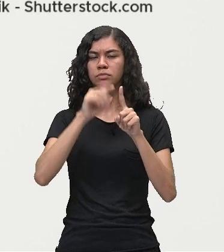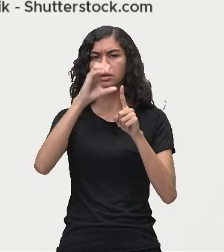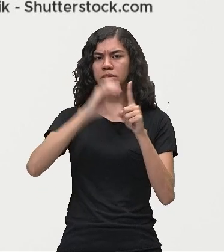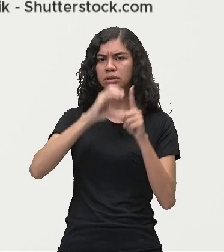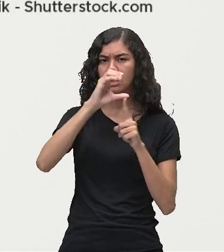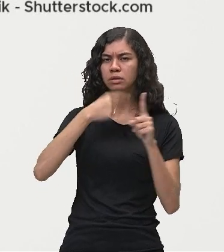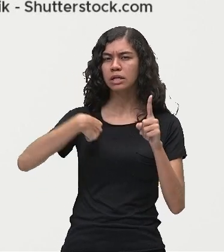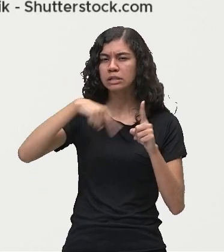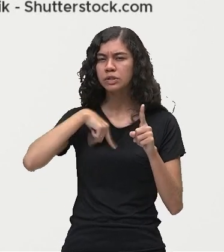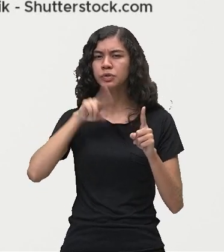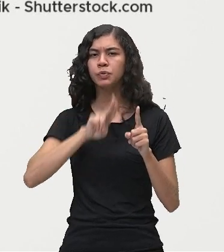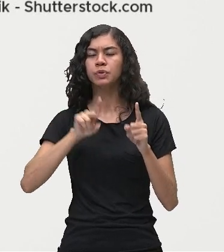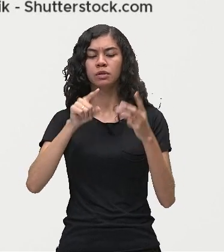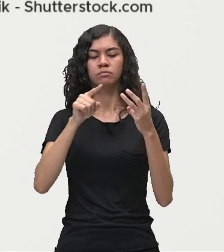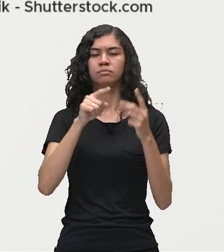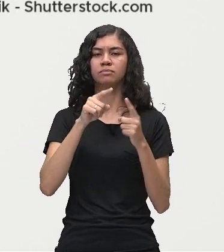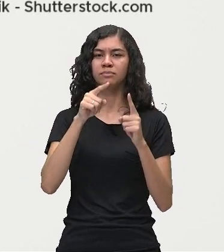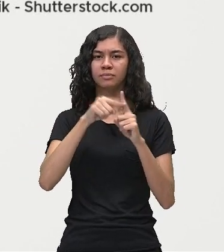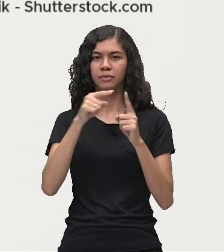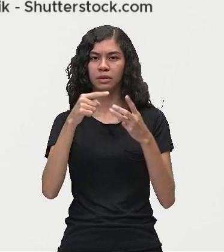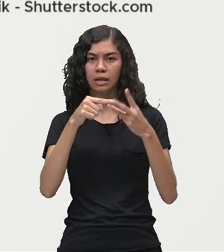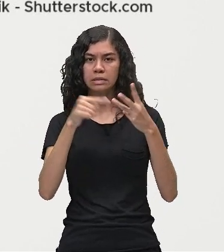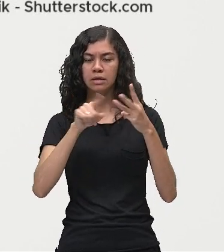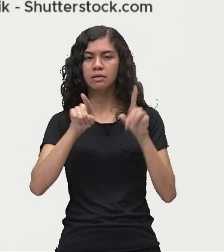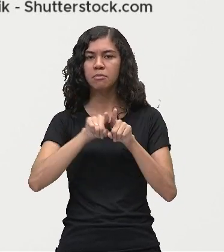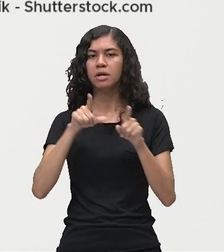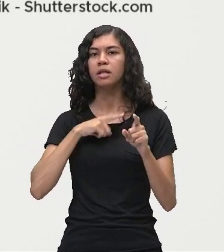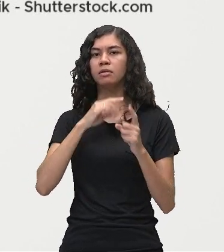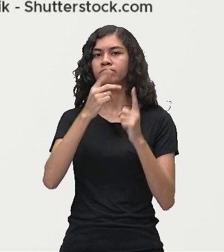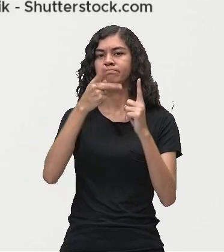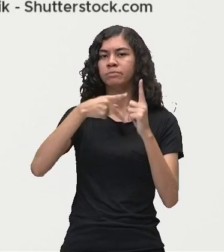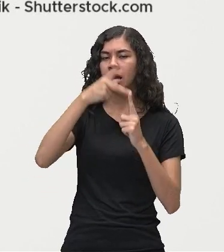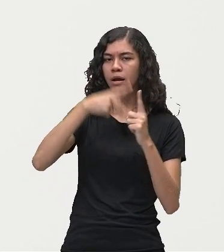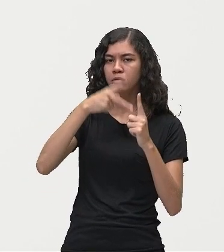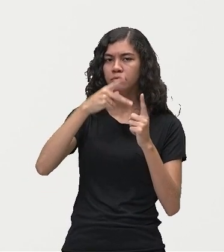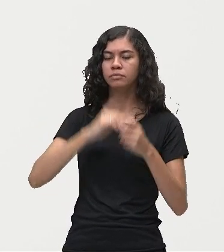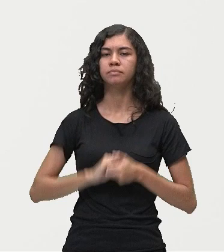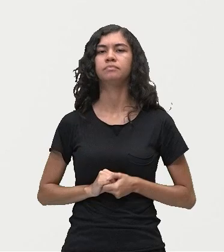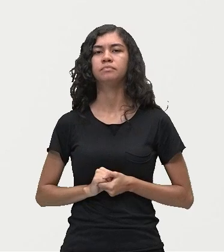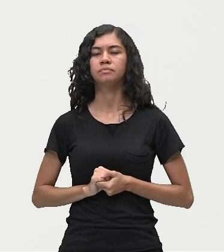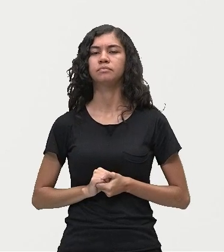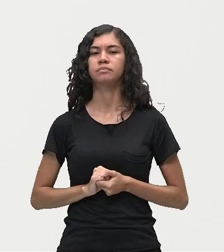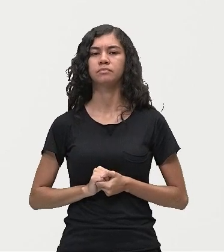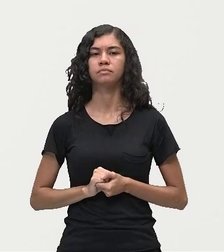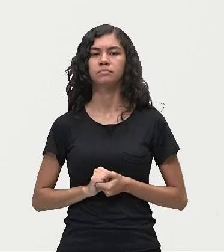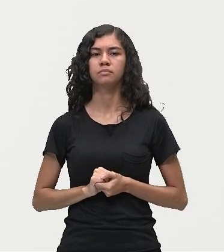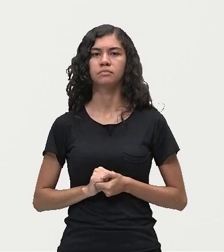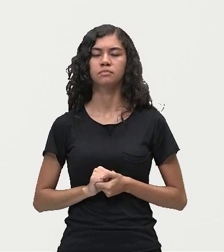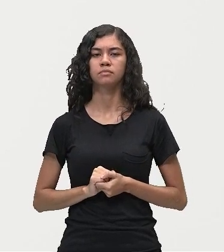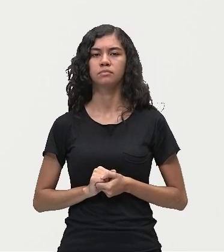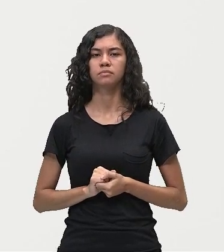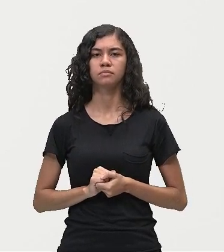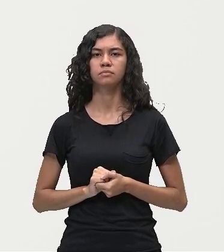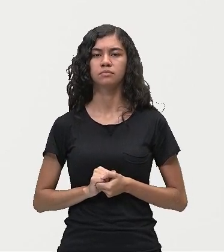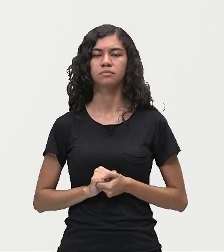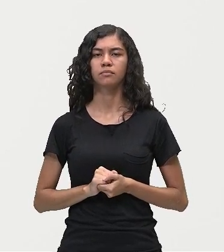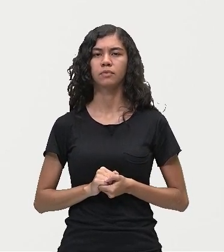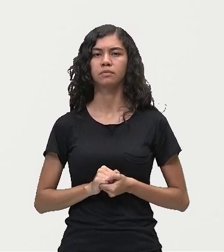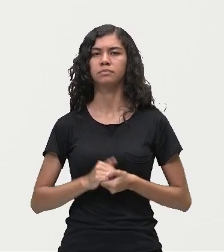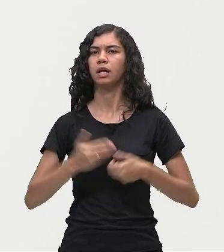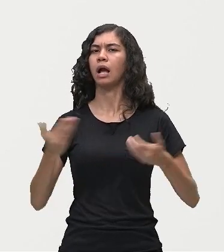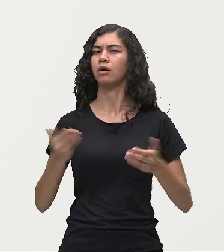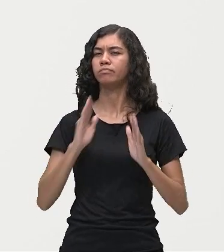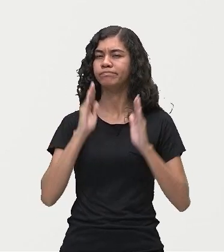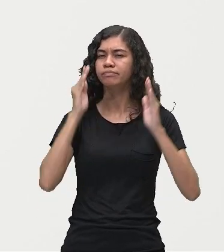e Kelvin é utilizado em poucos países e também pela comunidade científica. Agora vamos ao que interessa